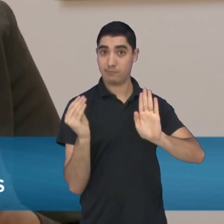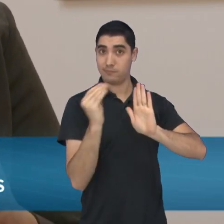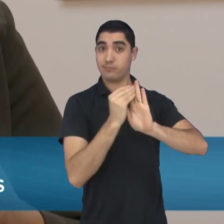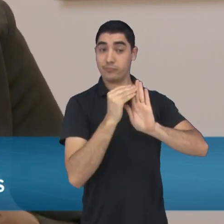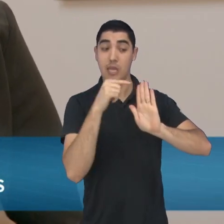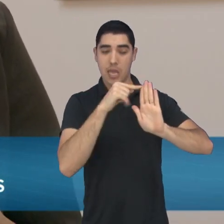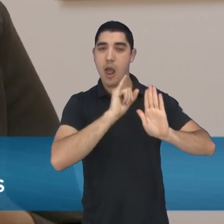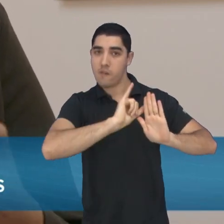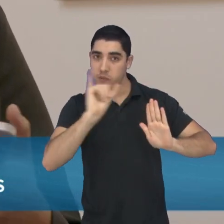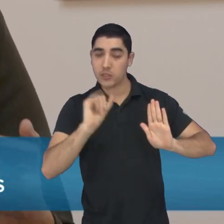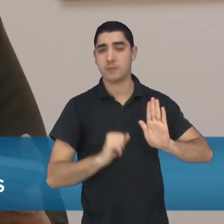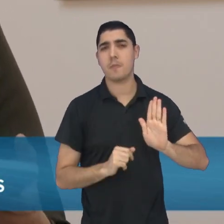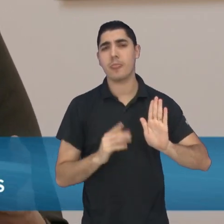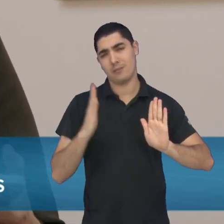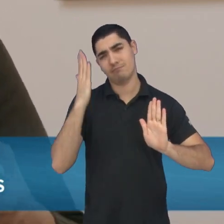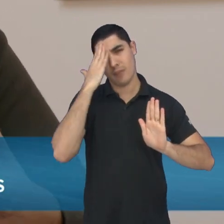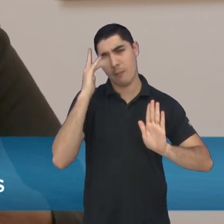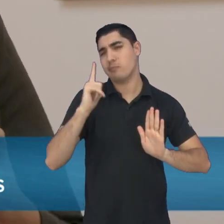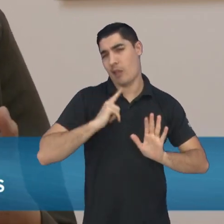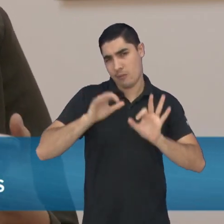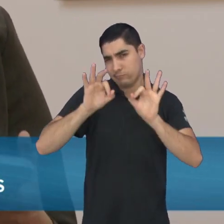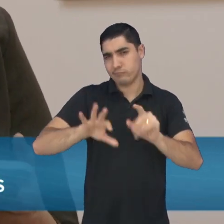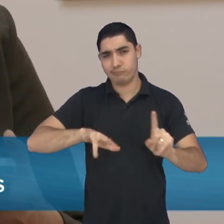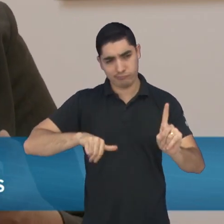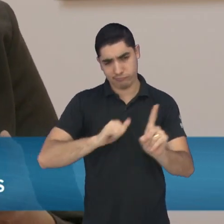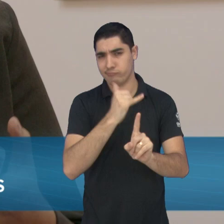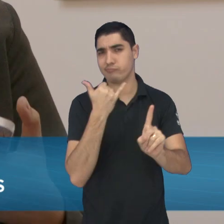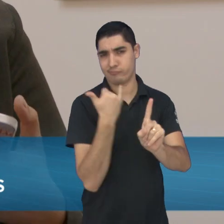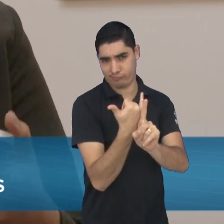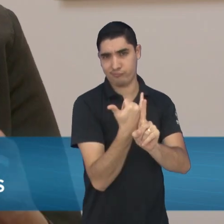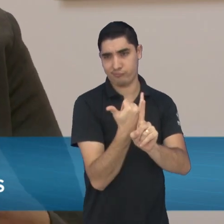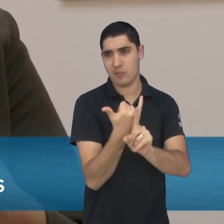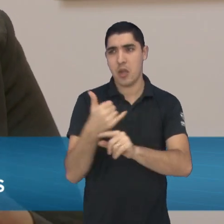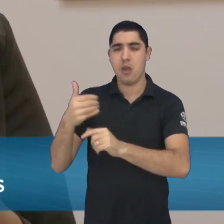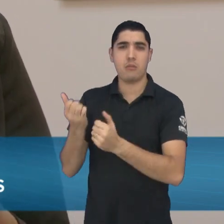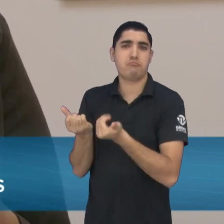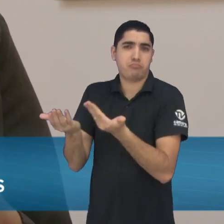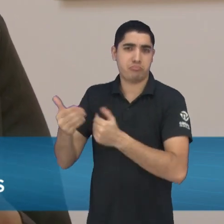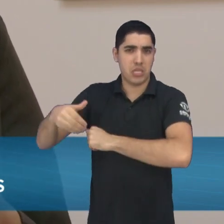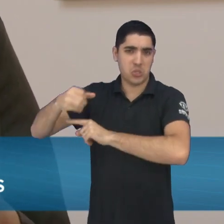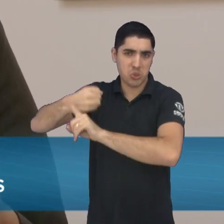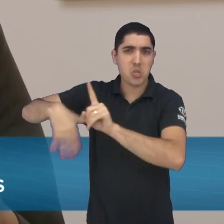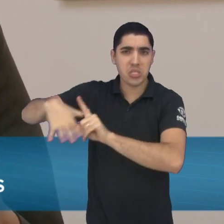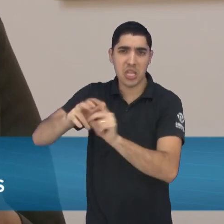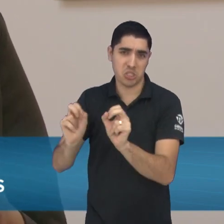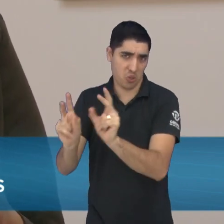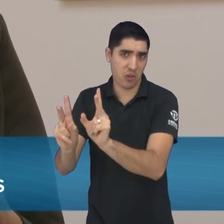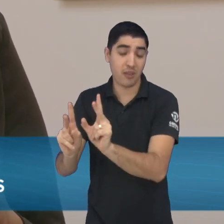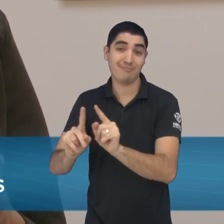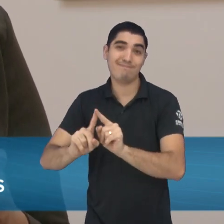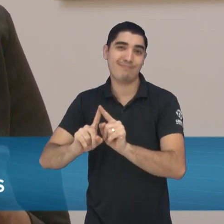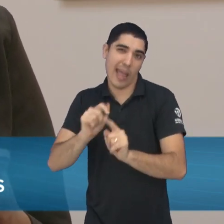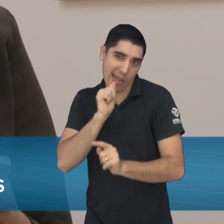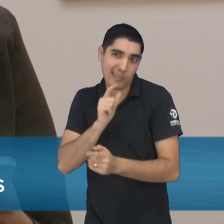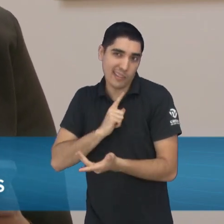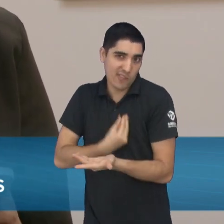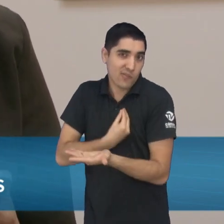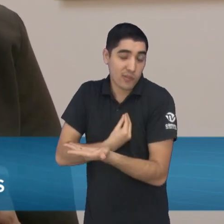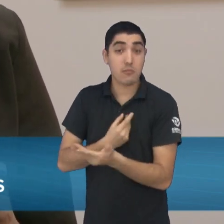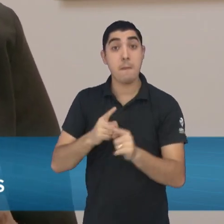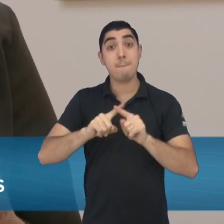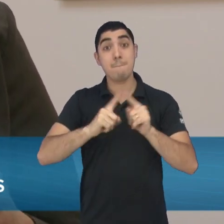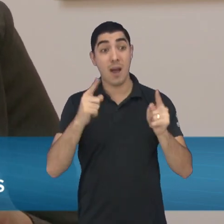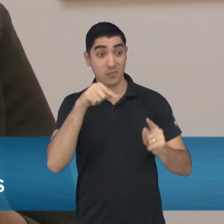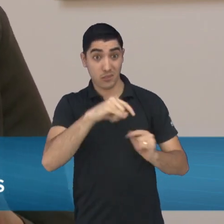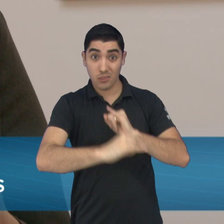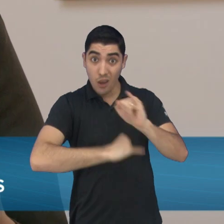O bullying a gente sabe que existe, né, fora da tela, mas atravessando esse universo online, ele também se faz presente, se torna